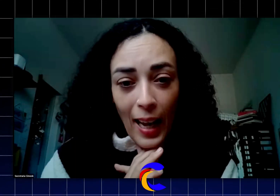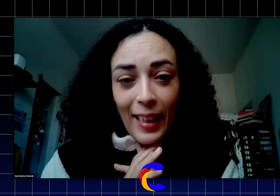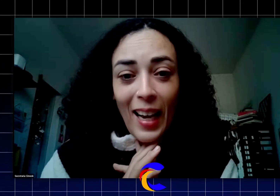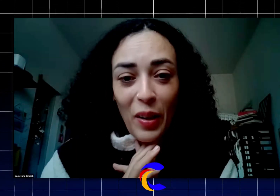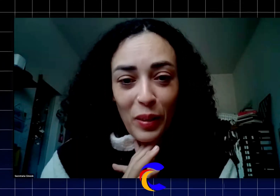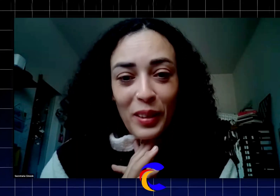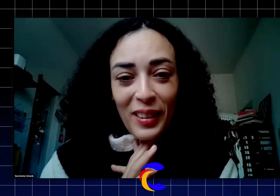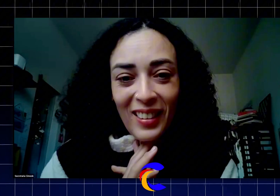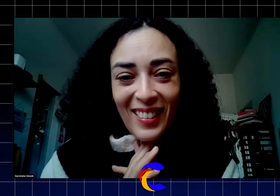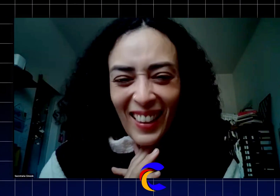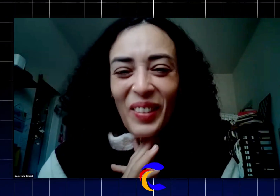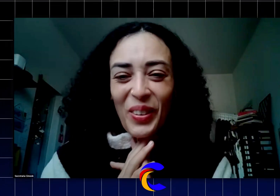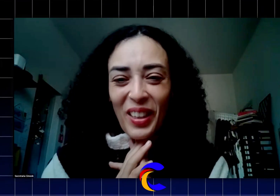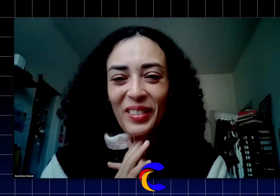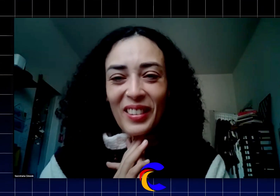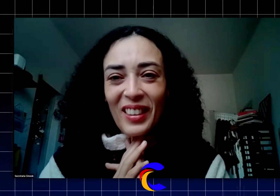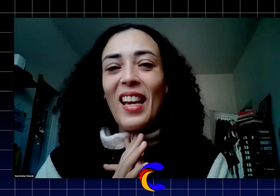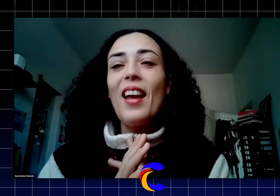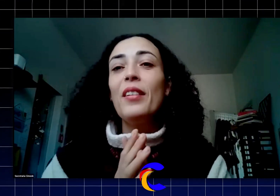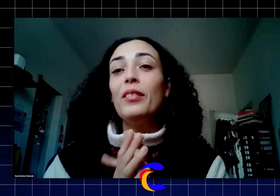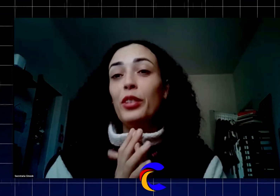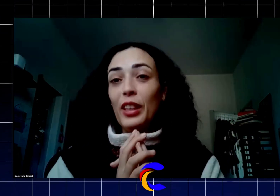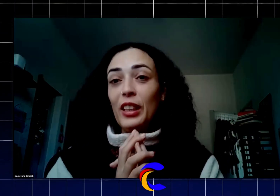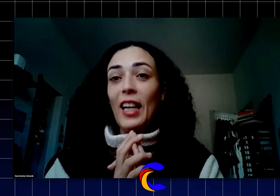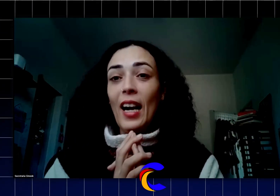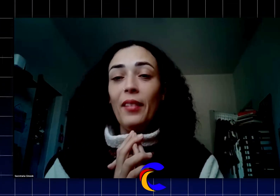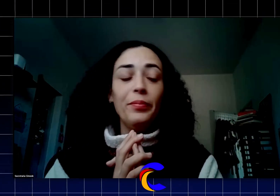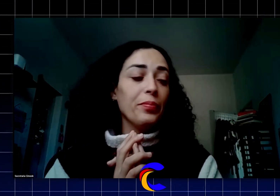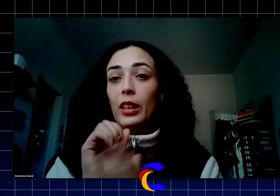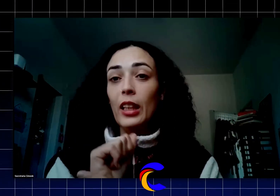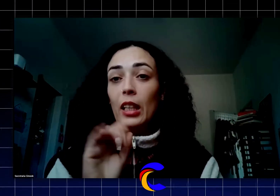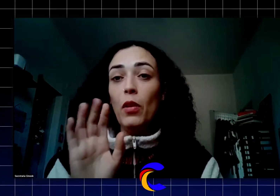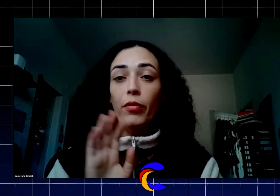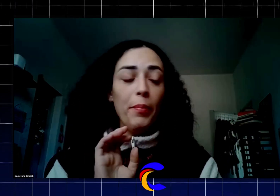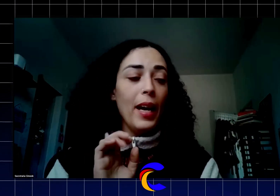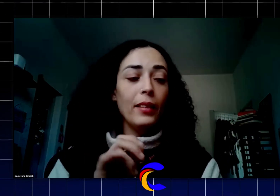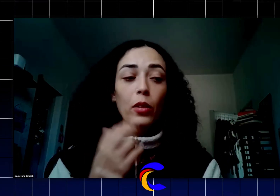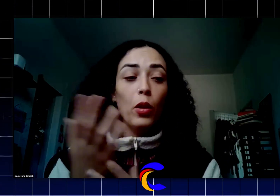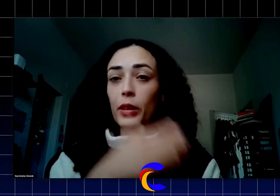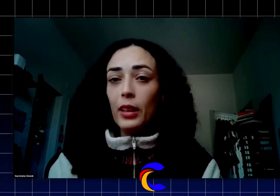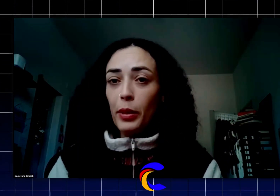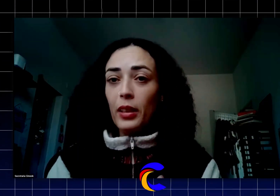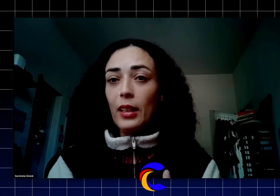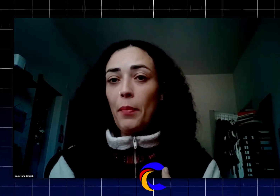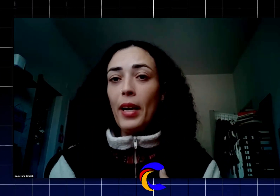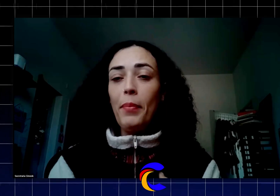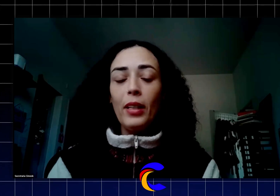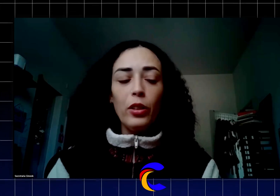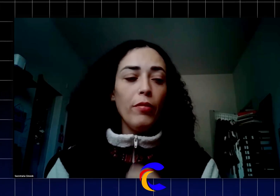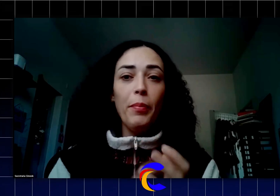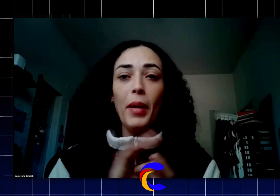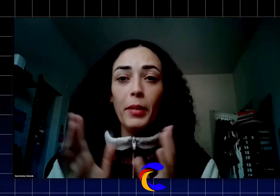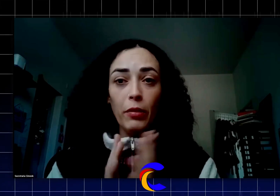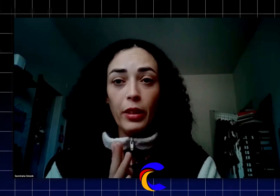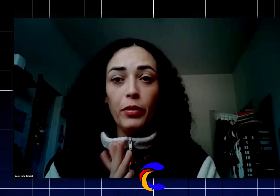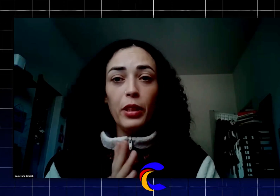uma... legal. Boa. Vou deixar aqui o alfabeto, qualquer coisa depois você pega a parte